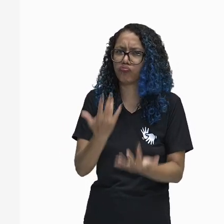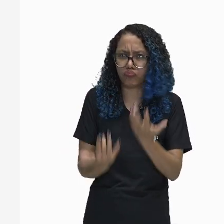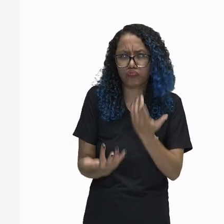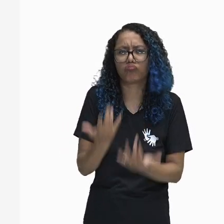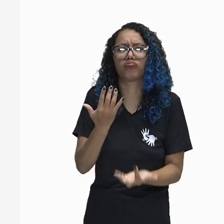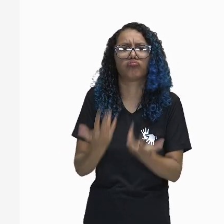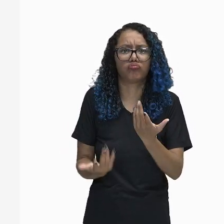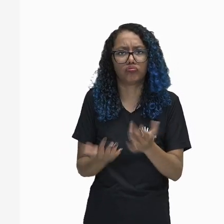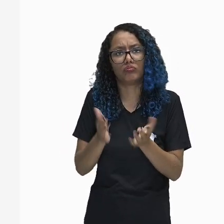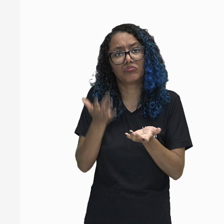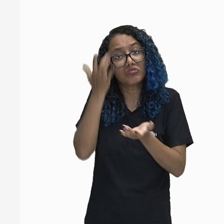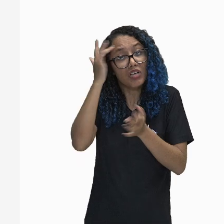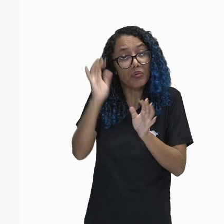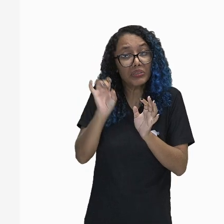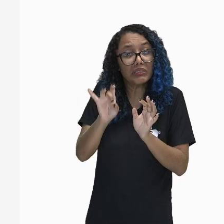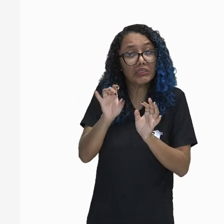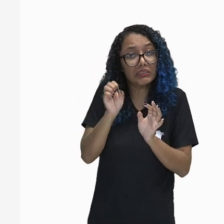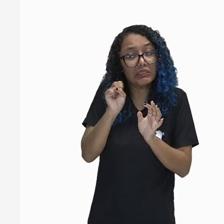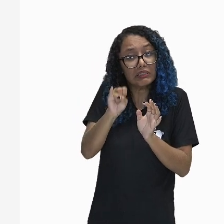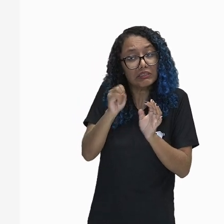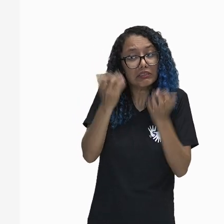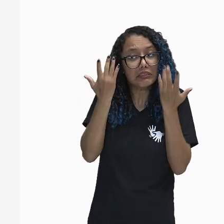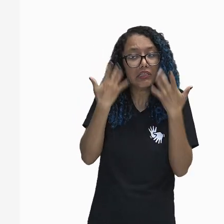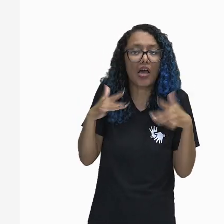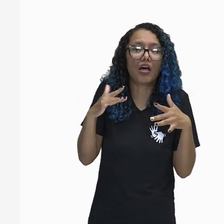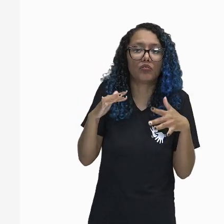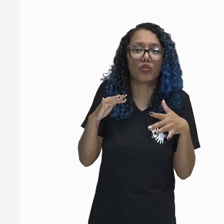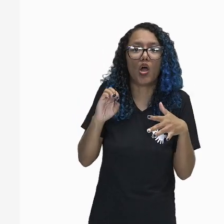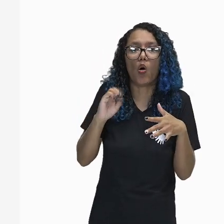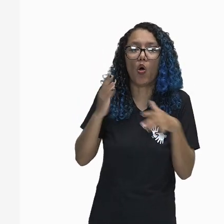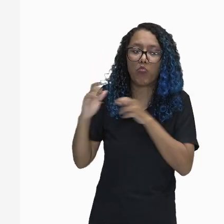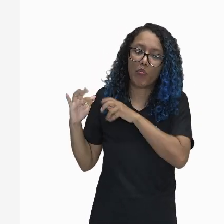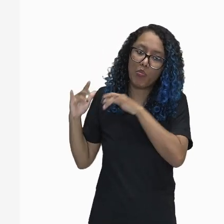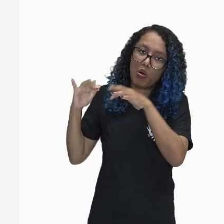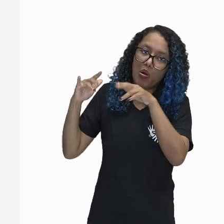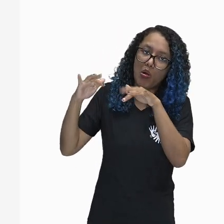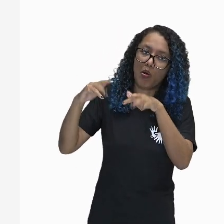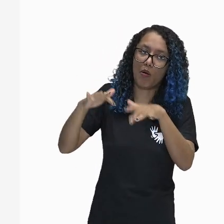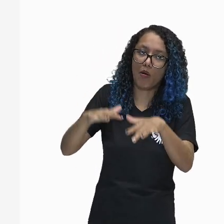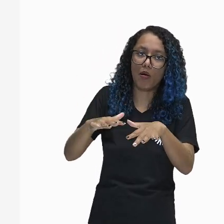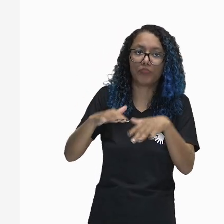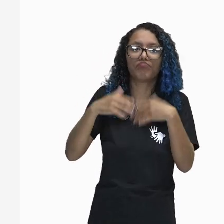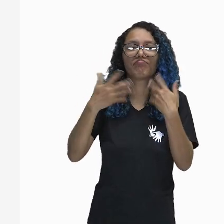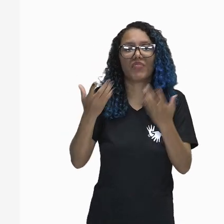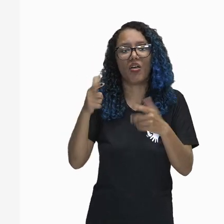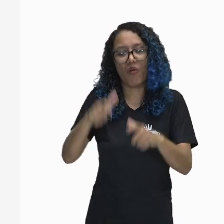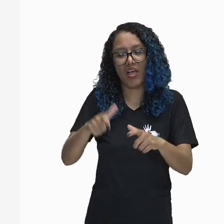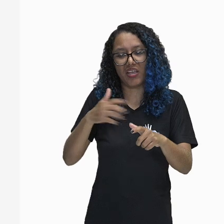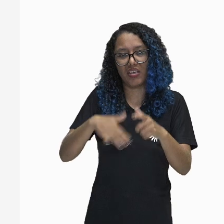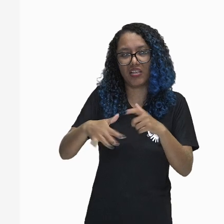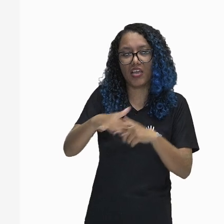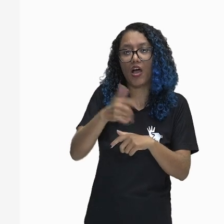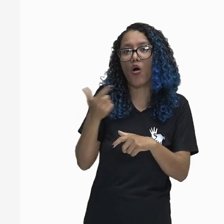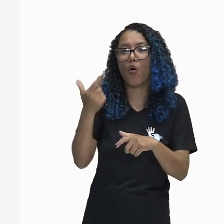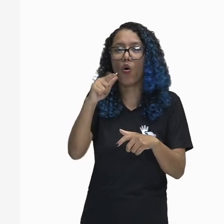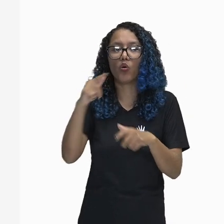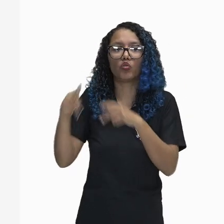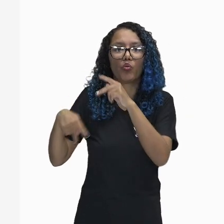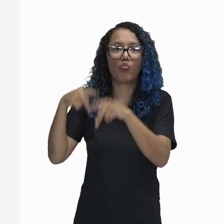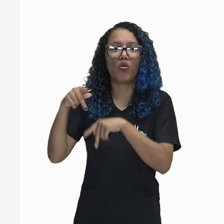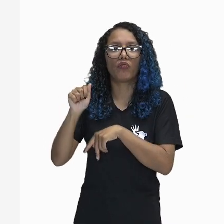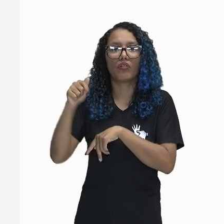de um desastre natural ou de uma invasão. Enfraquecida, a ilha acabou dominada pelos aqueus,